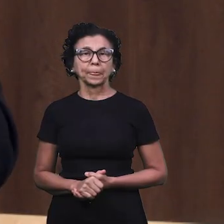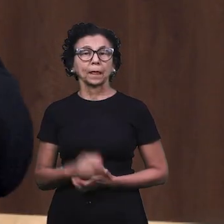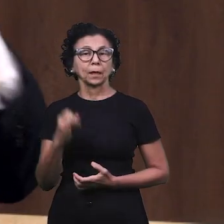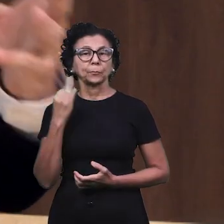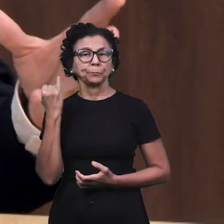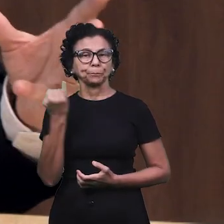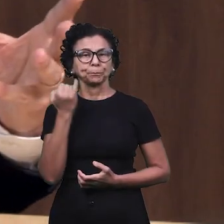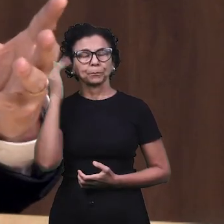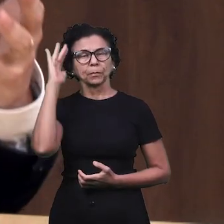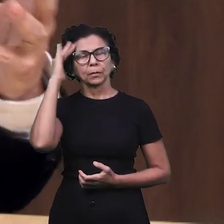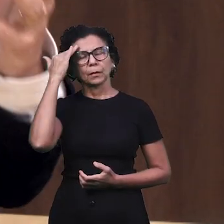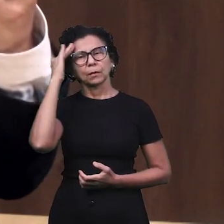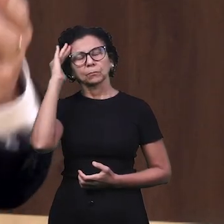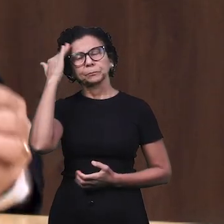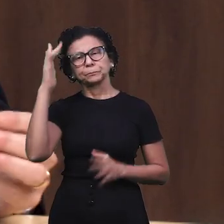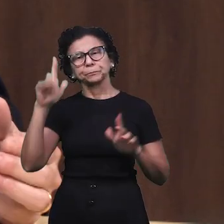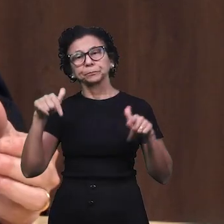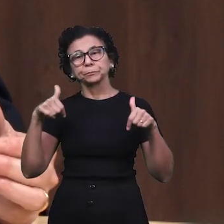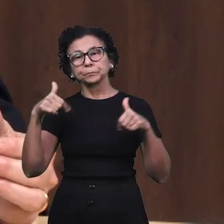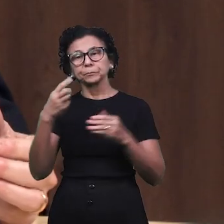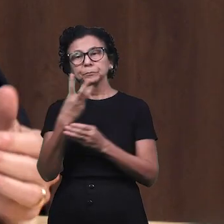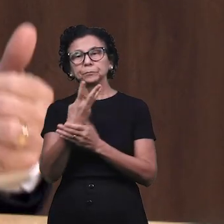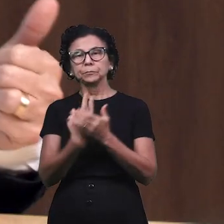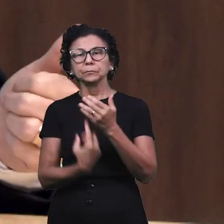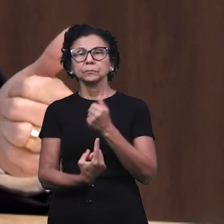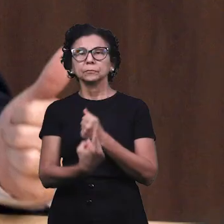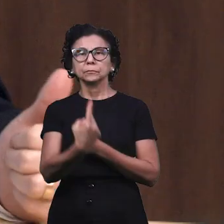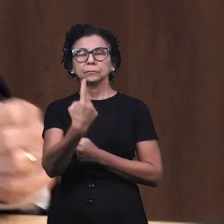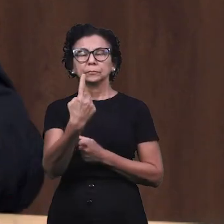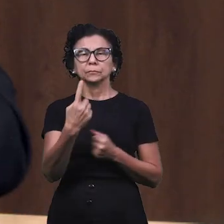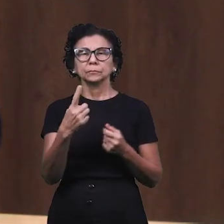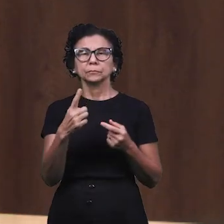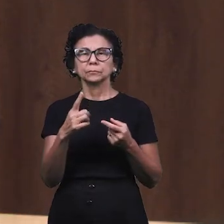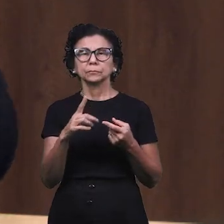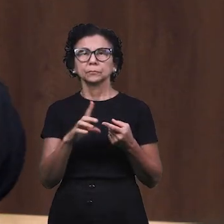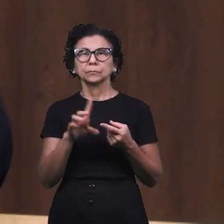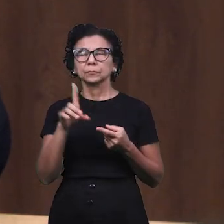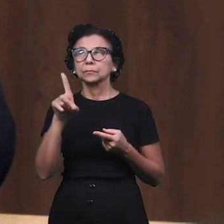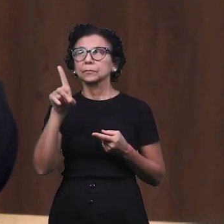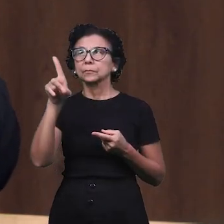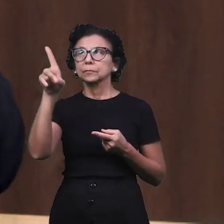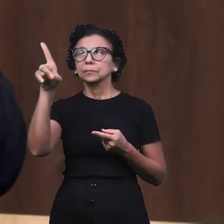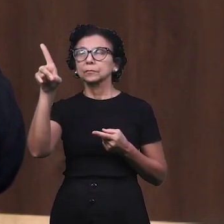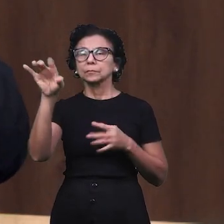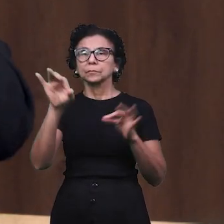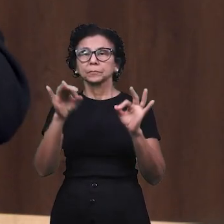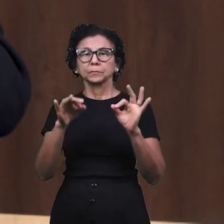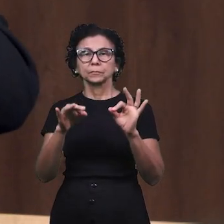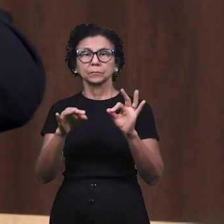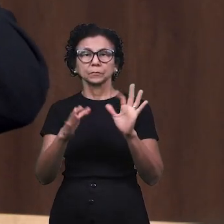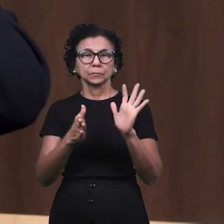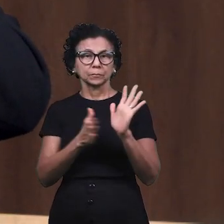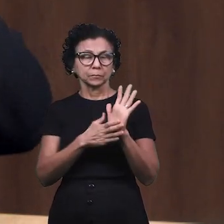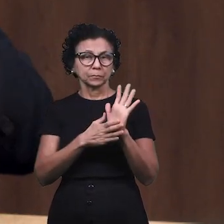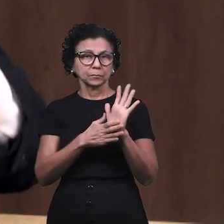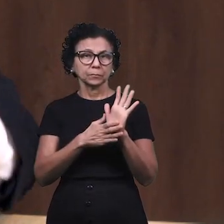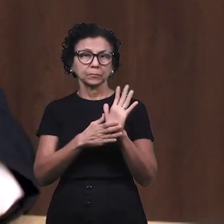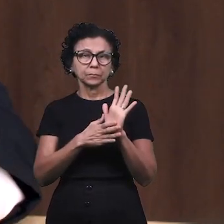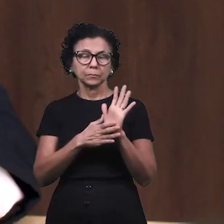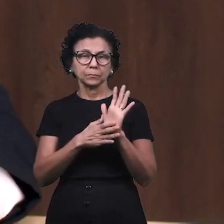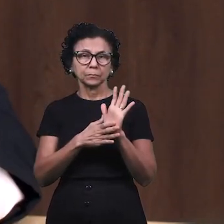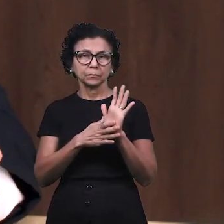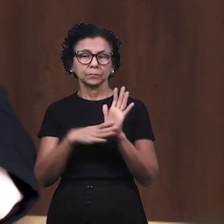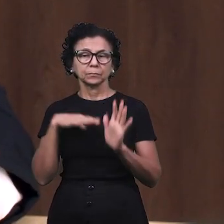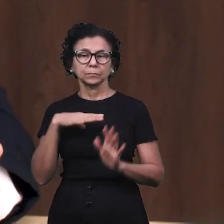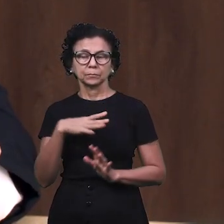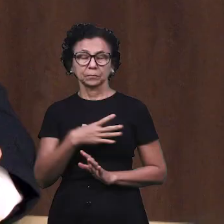importante nós entendermos a ação da Trindade, do Pai, que faz o projeto, que deixa tudo